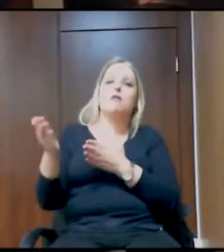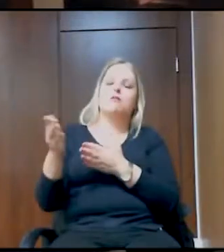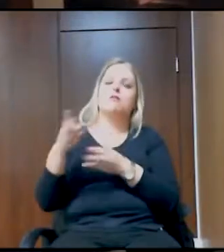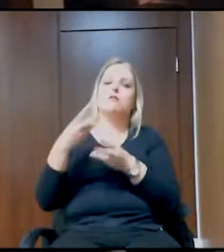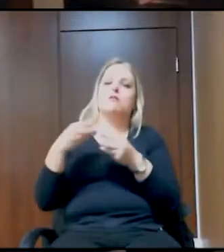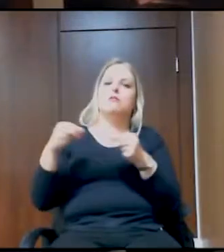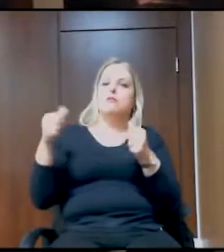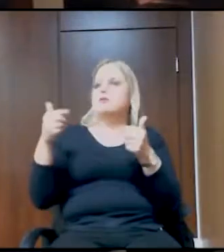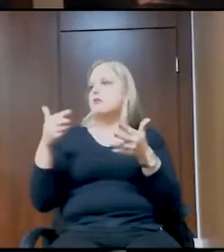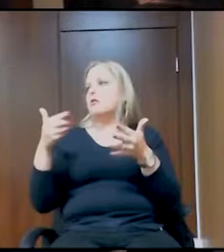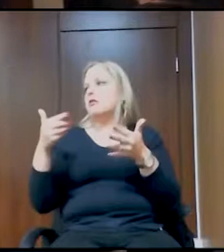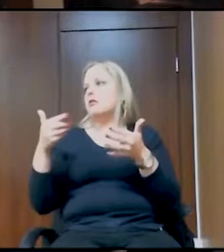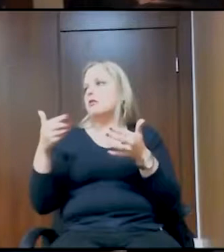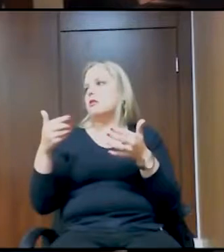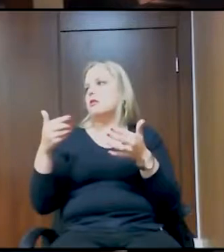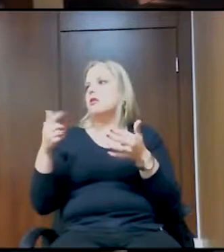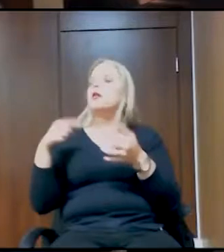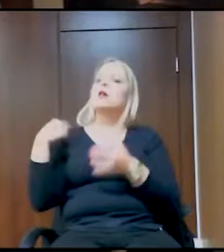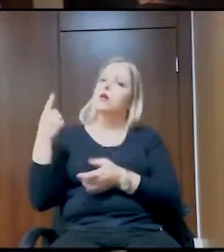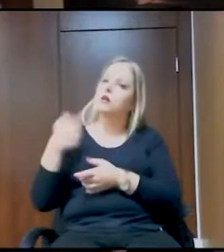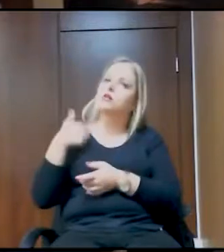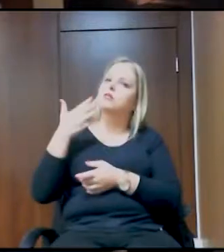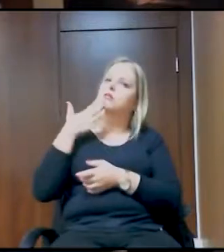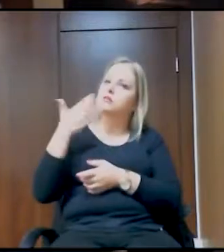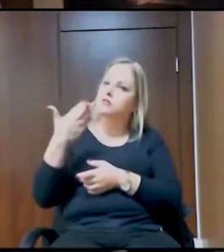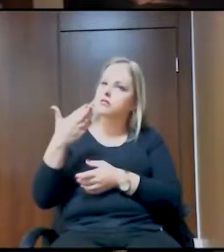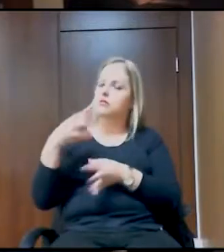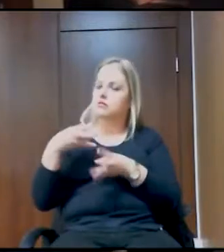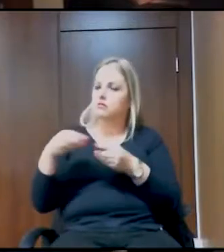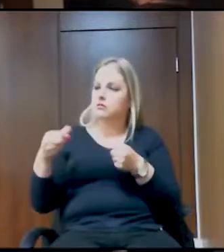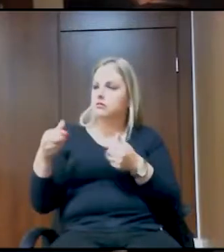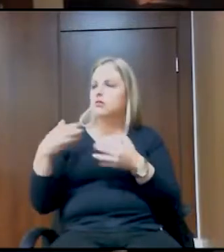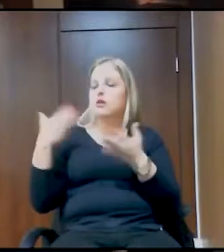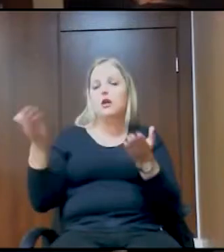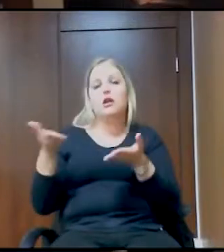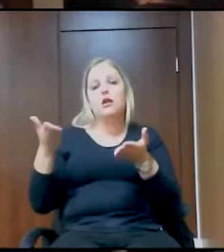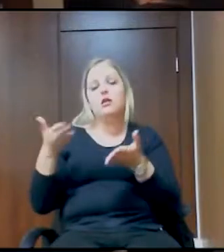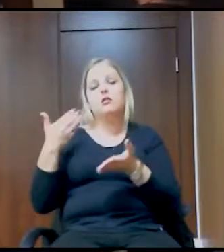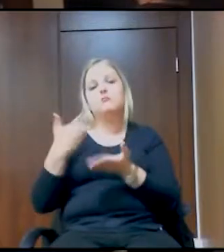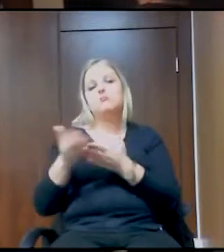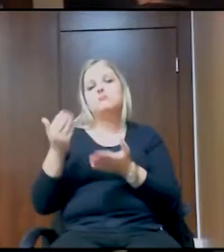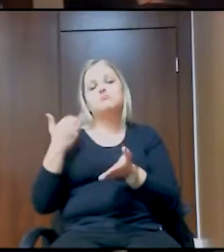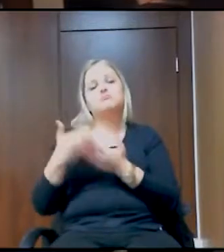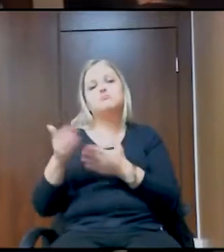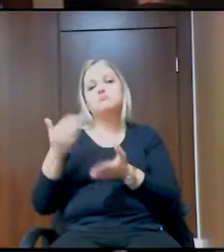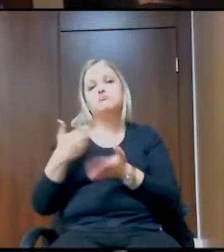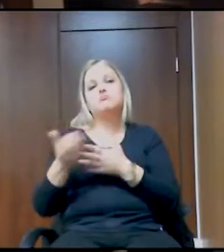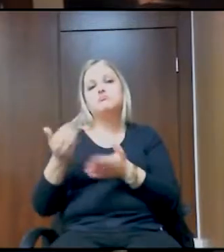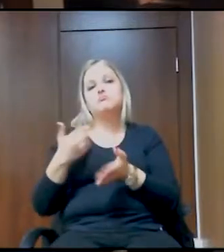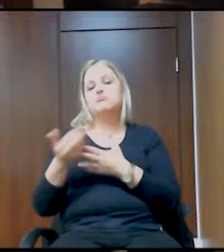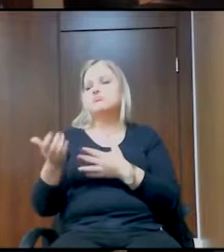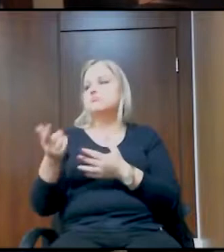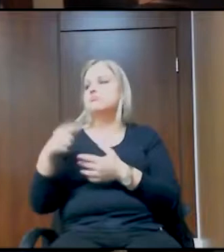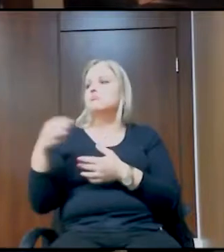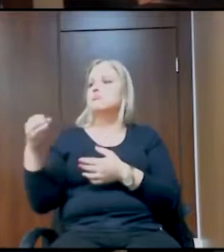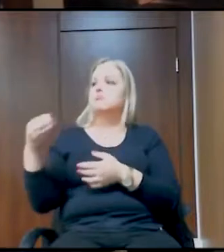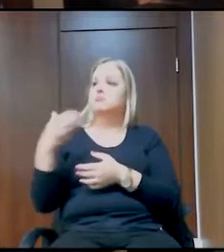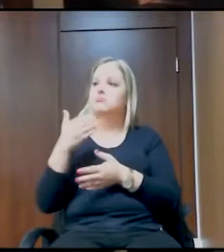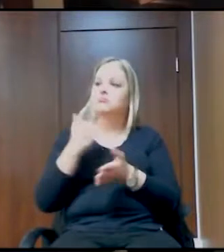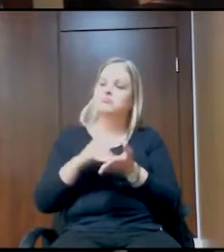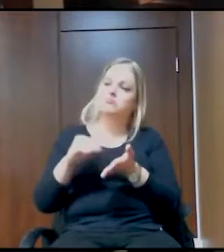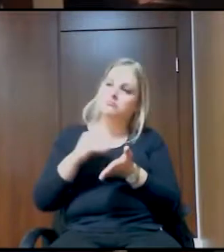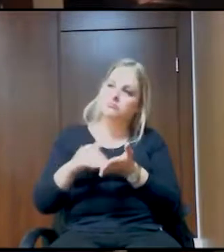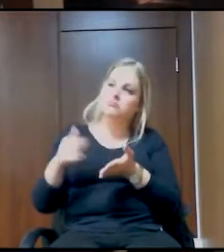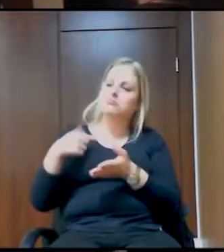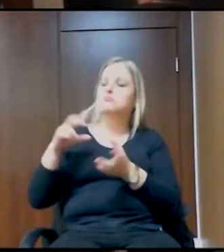E a gente participou da licitação. Então, se perdeu. E até agora, cada vez que entra um novo secretário, a gente